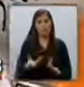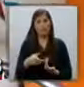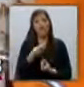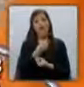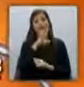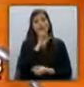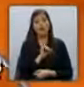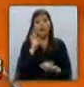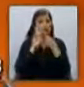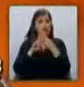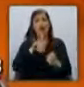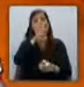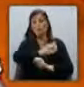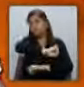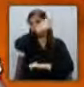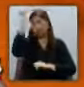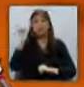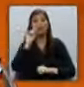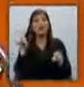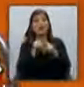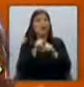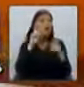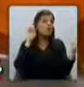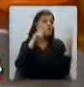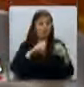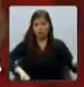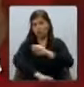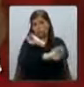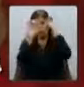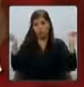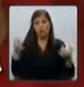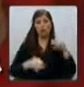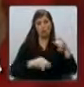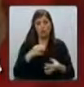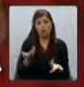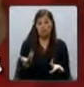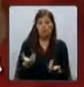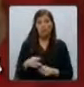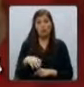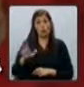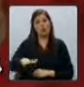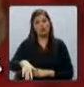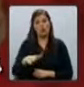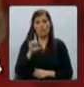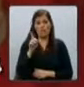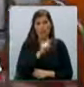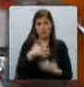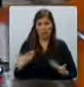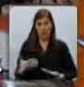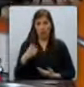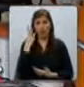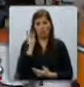mãe nem se viram entre Sim ainda que o tribunal reconhecer se fortes laços familiares o mais novo havia seis meses tem agora